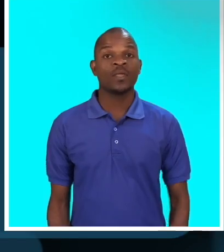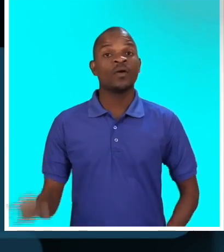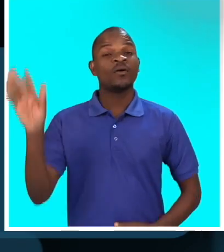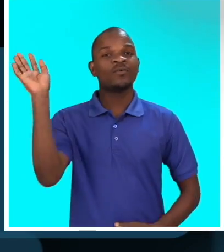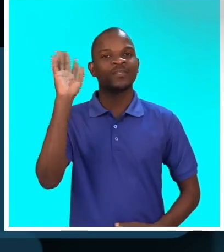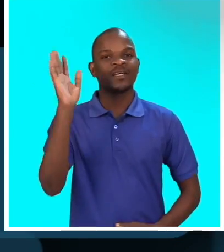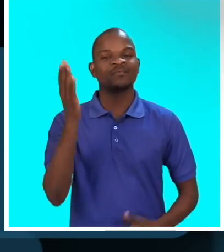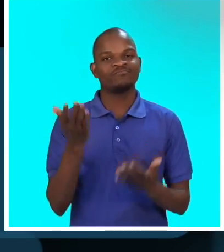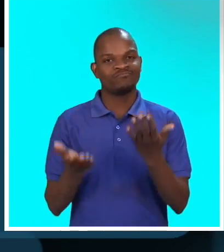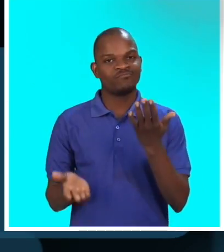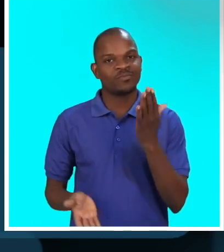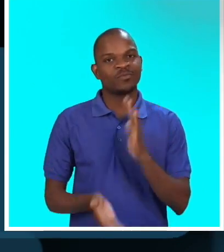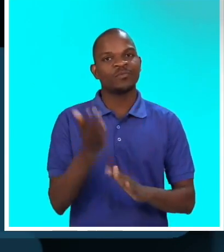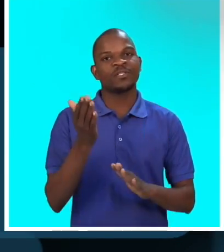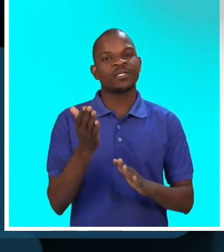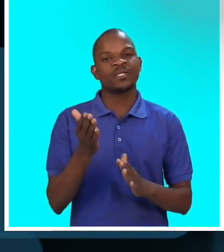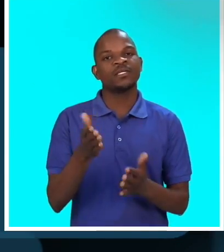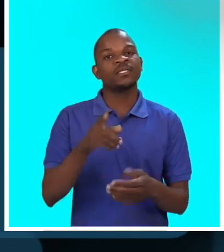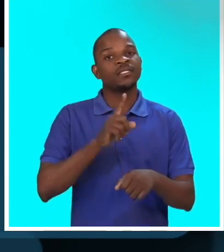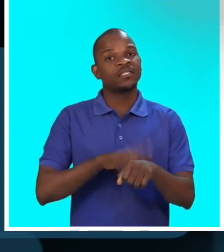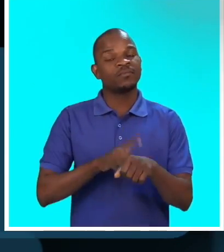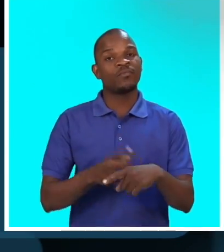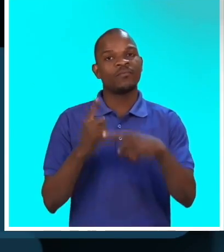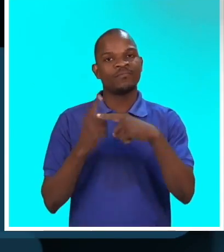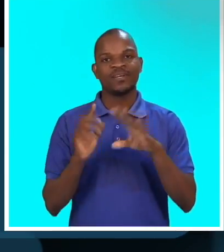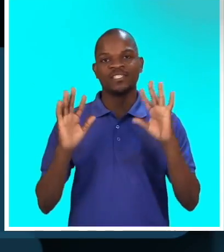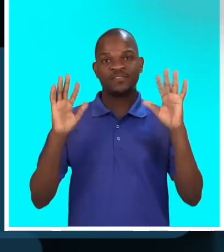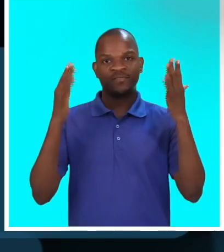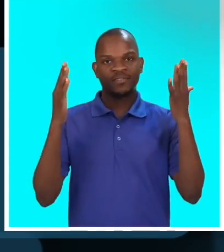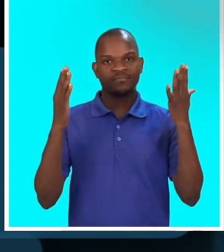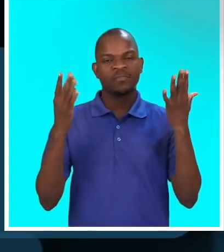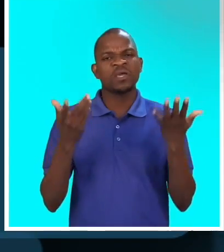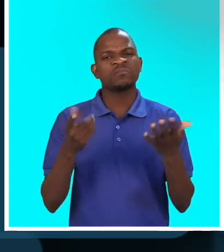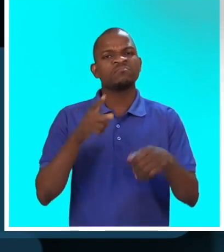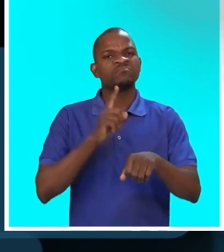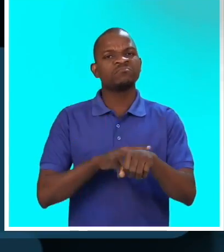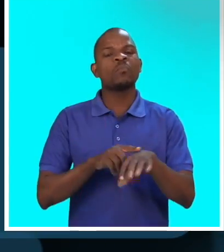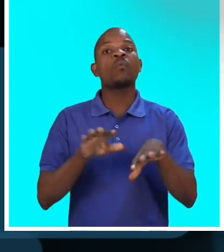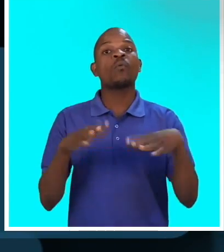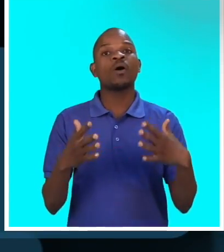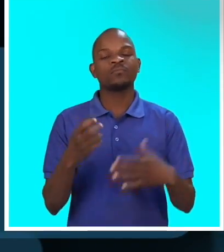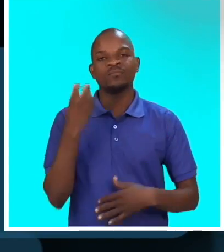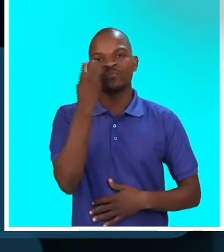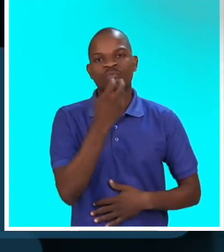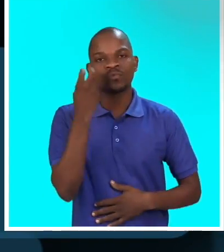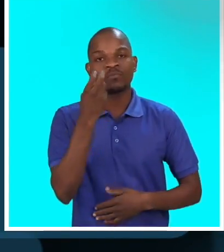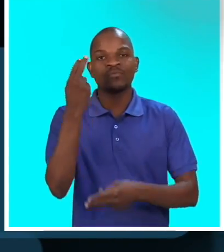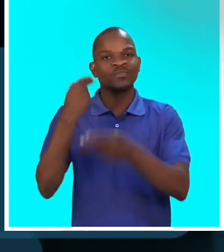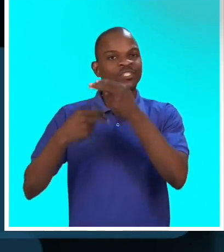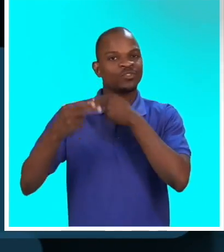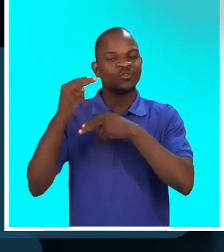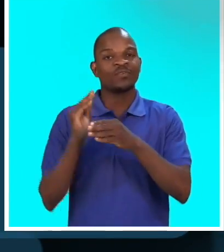Olá, está no ar o teu espaço Mais Vida. Esse espaço que procuramos